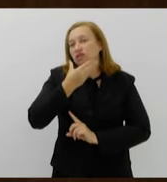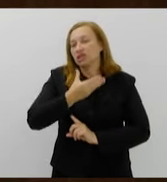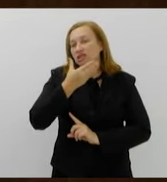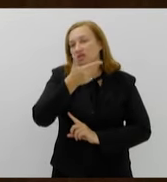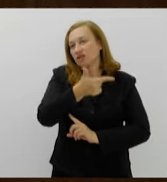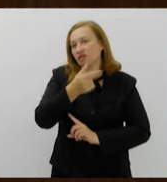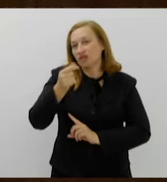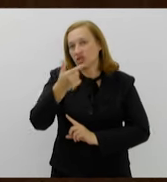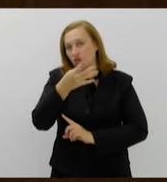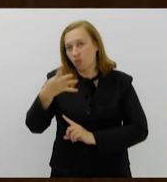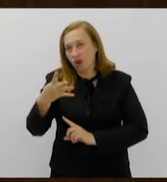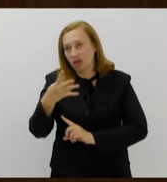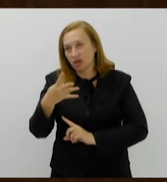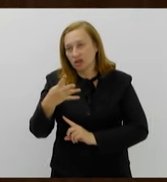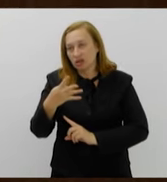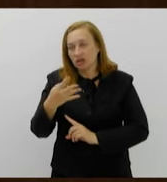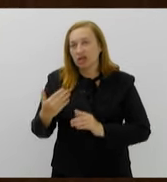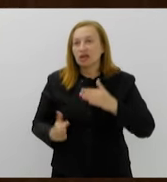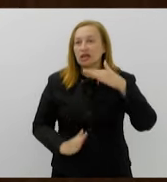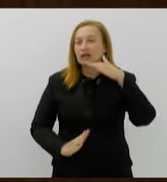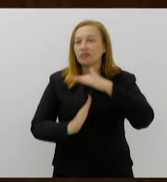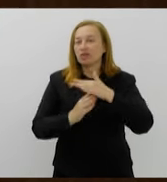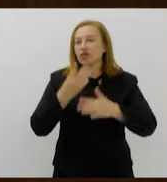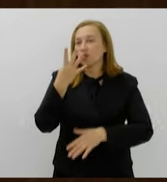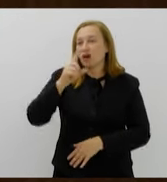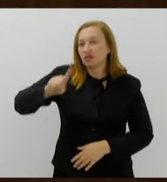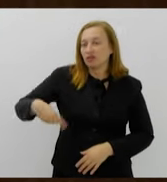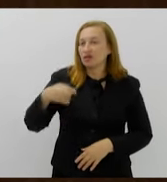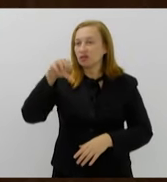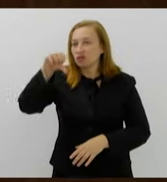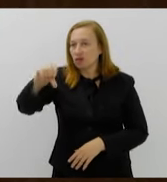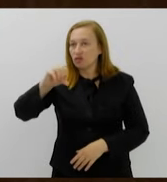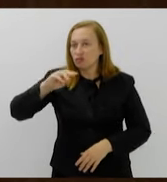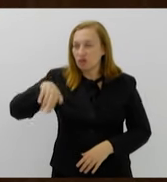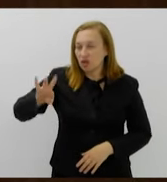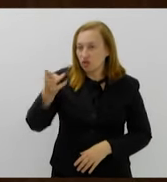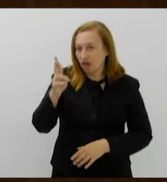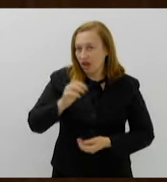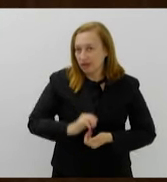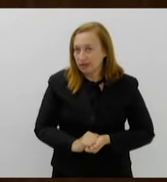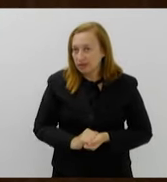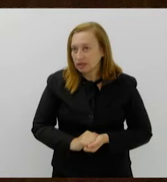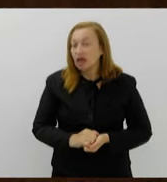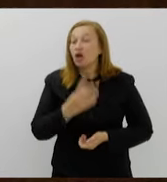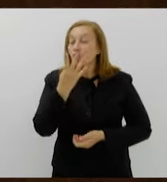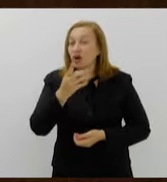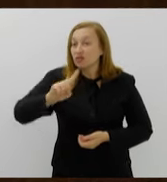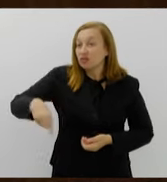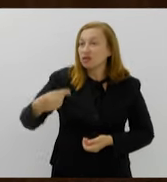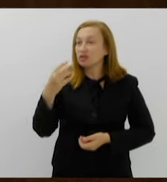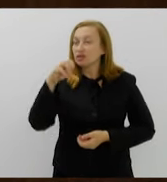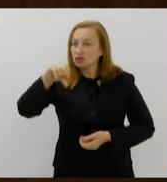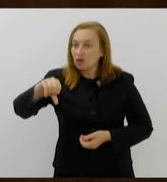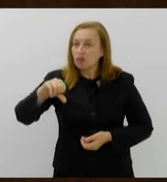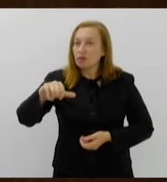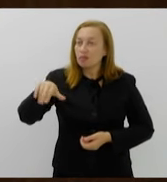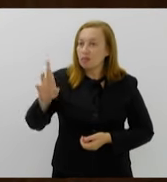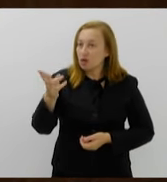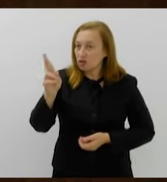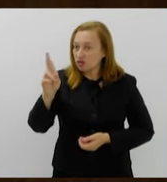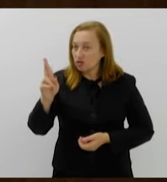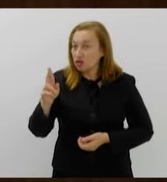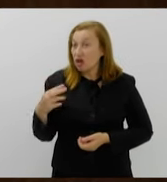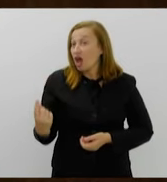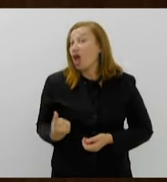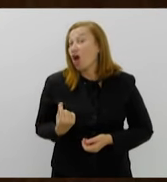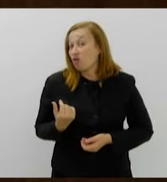24 até o limite de 4,9 bilhões deais 4,9 bilhões deais é o